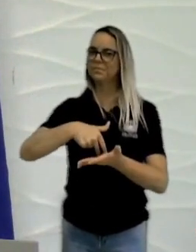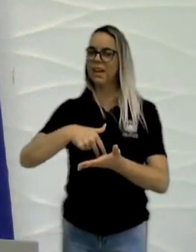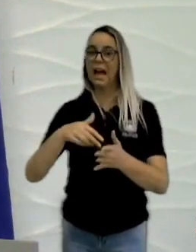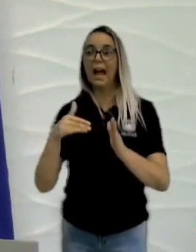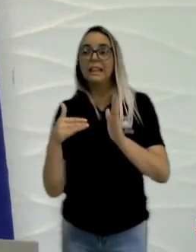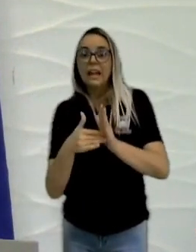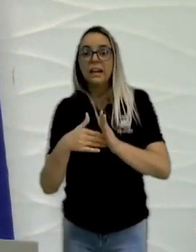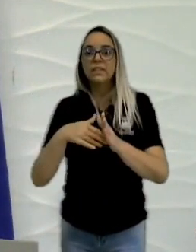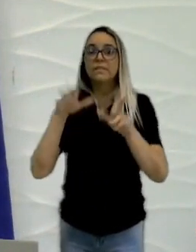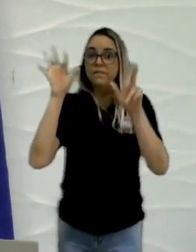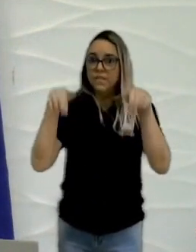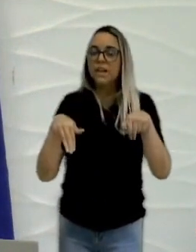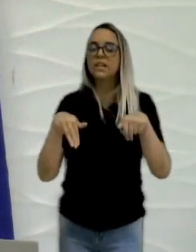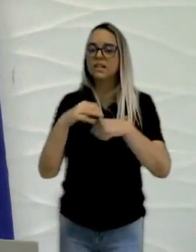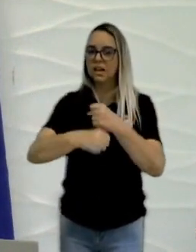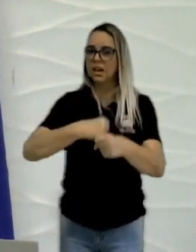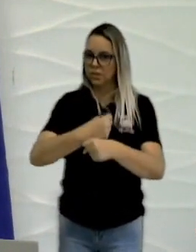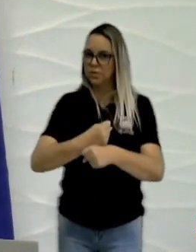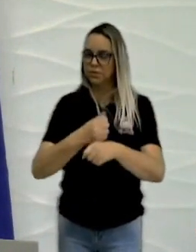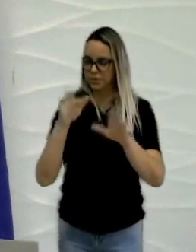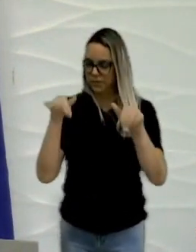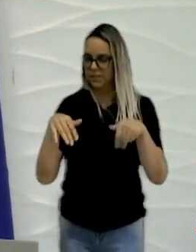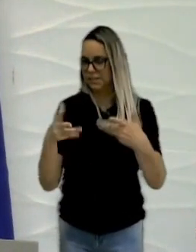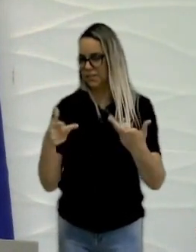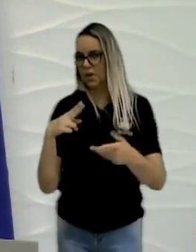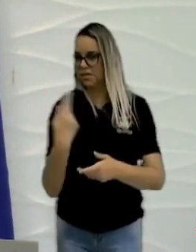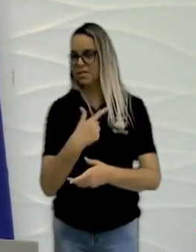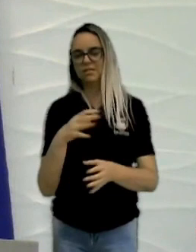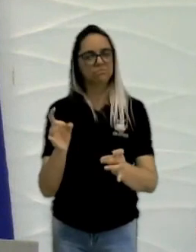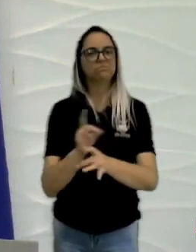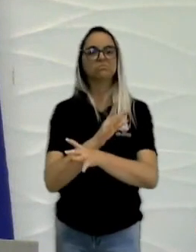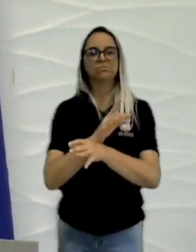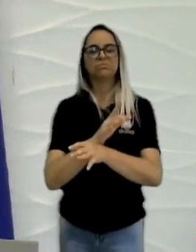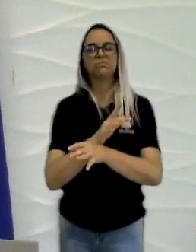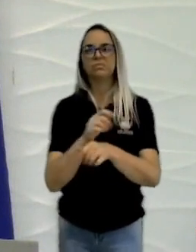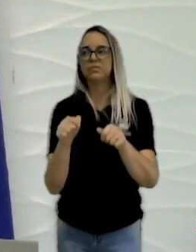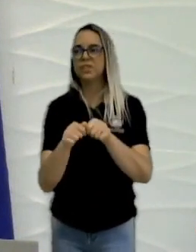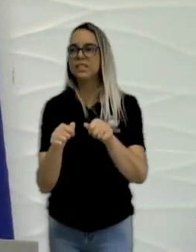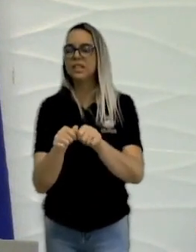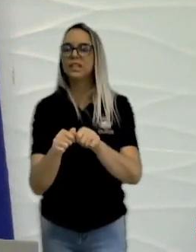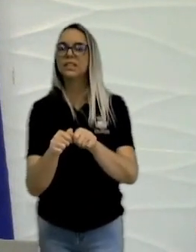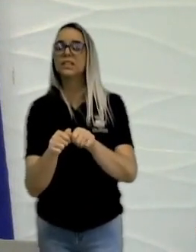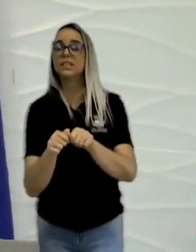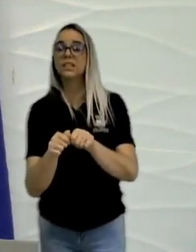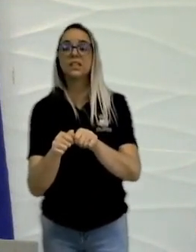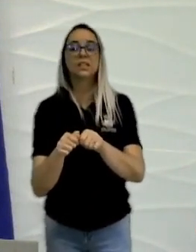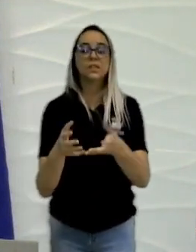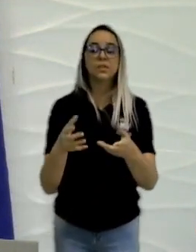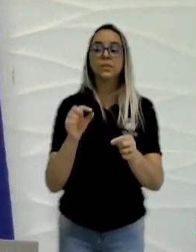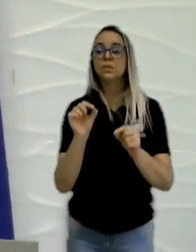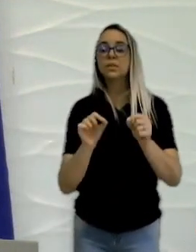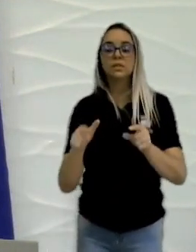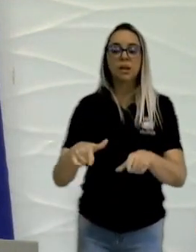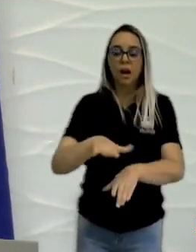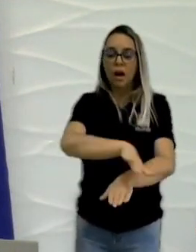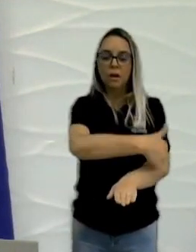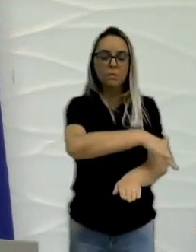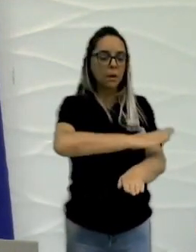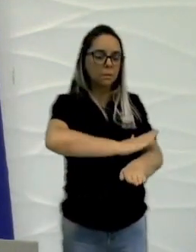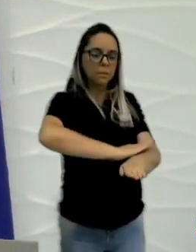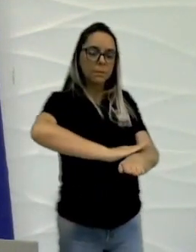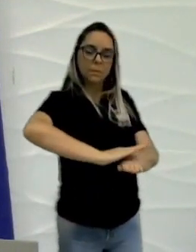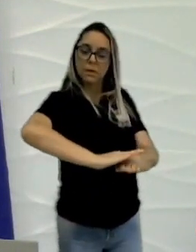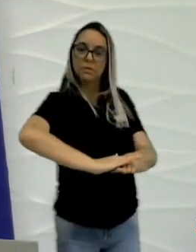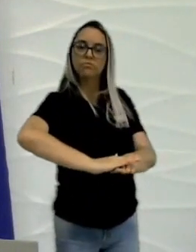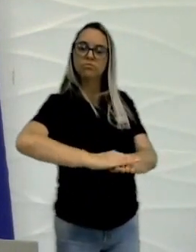quiser, nós vamos conseguir concluir, fazer aquele saneamento ali